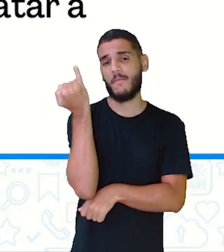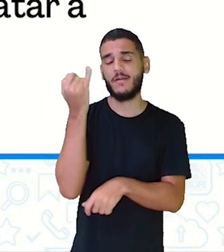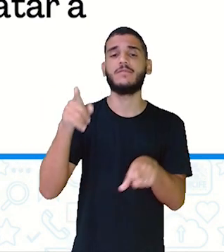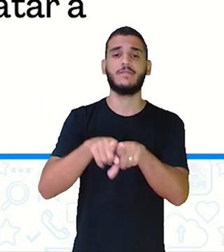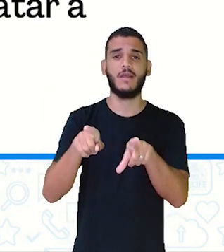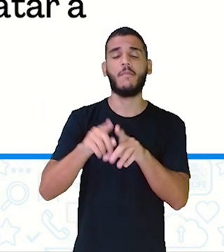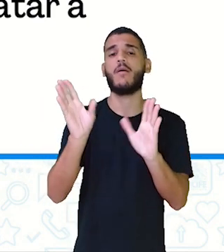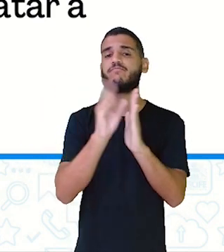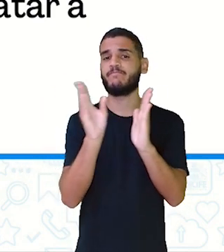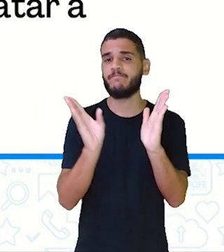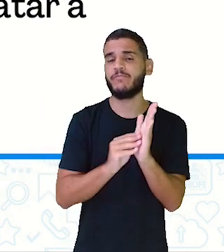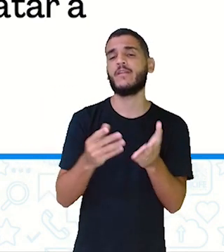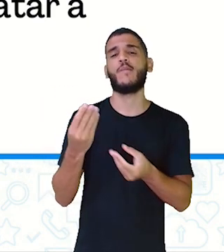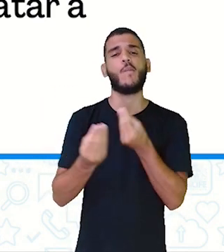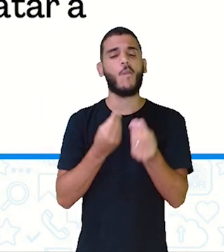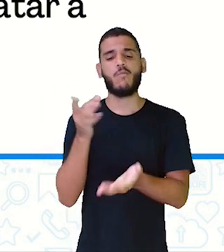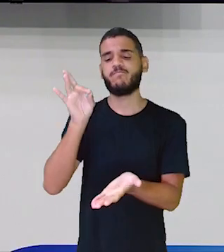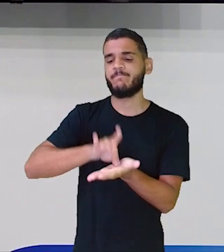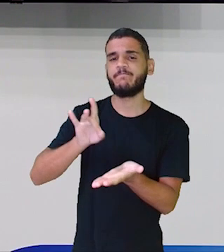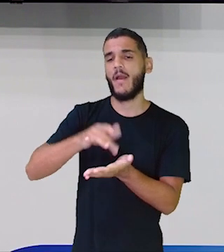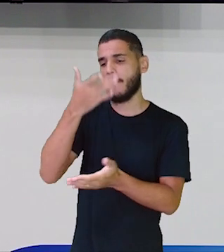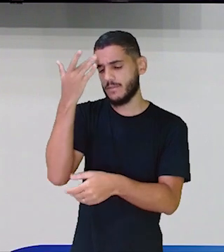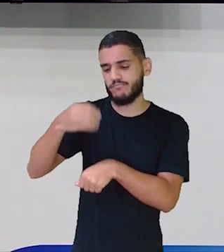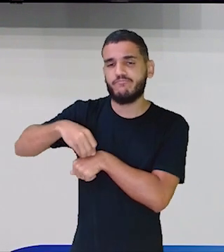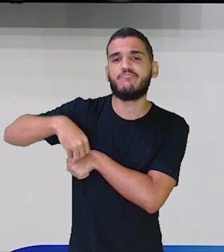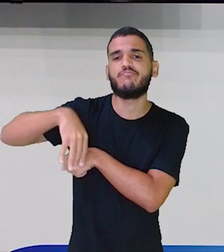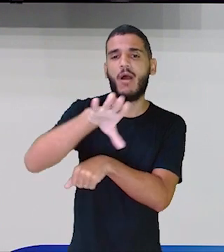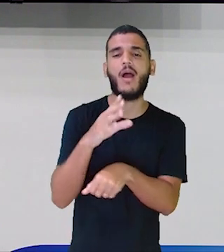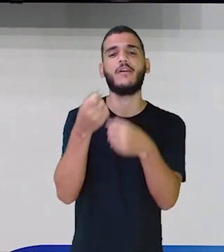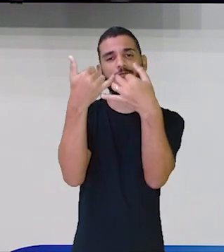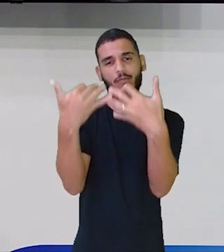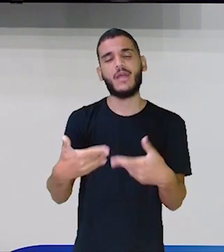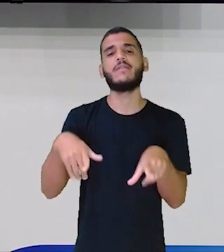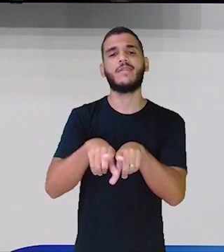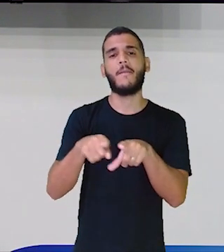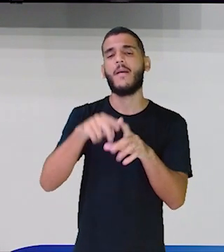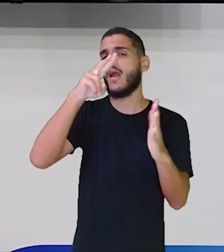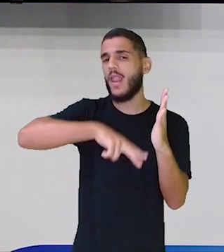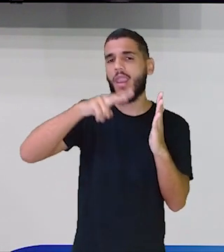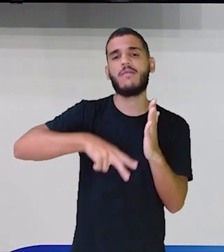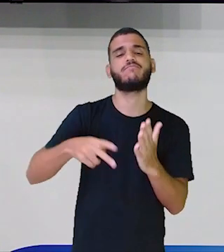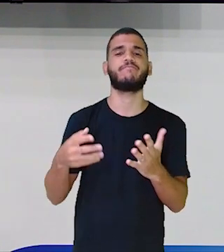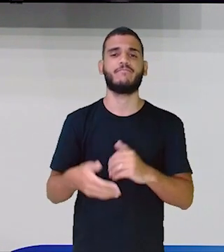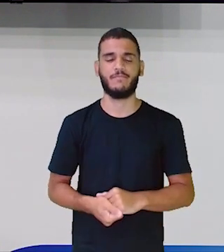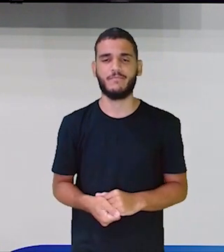do conteúdo, do fato que você está transmitindo, que você está falando, que você está lendo, que você está